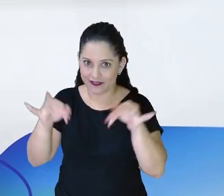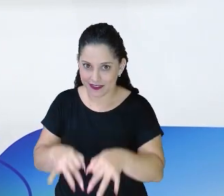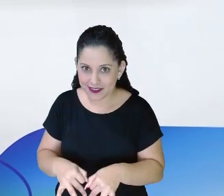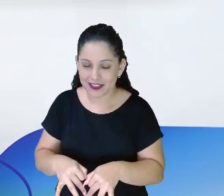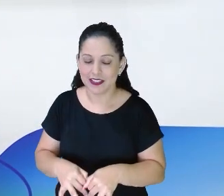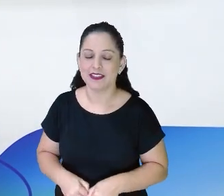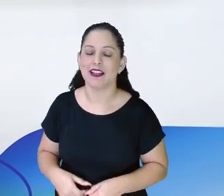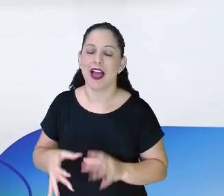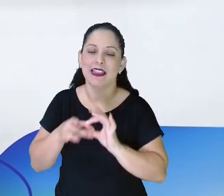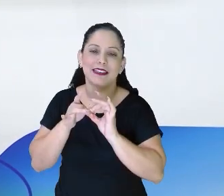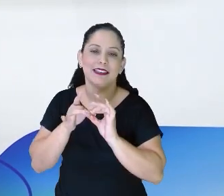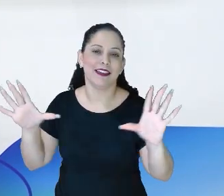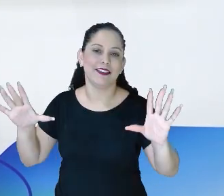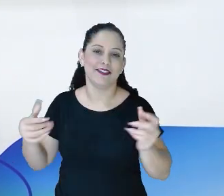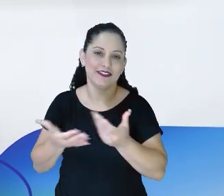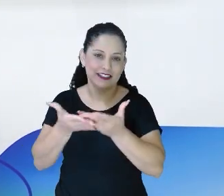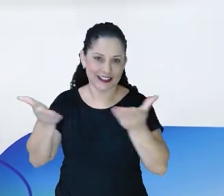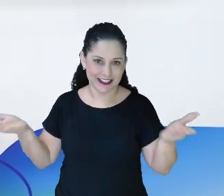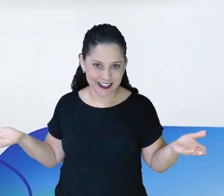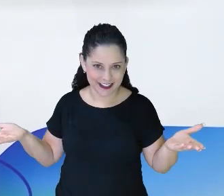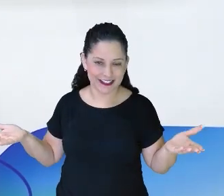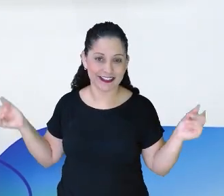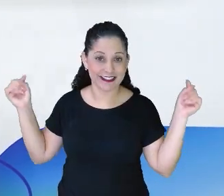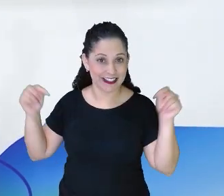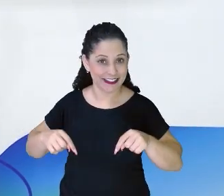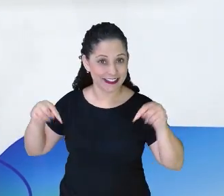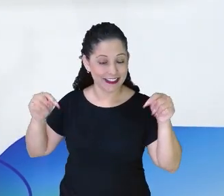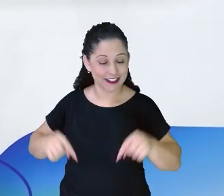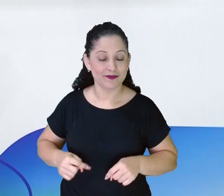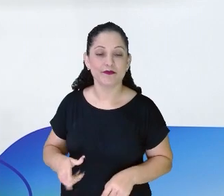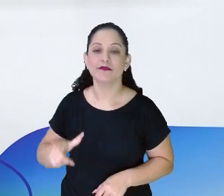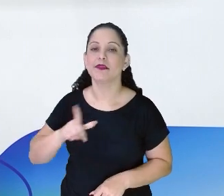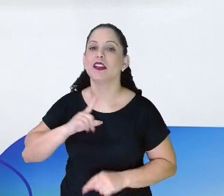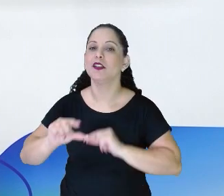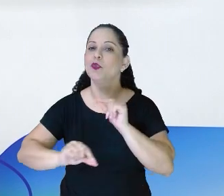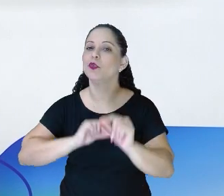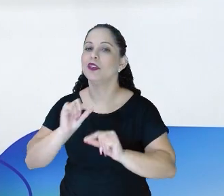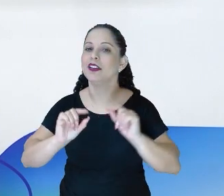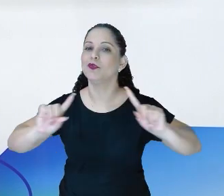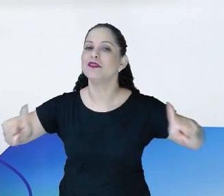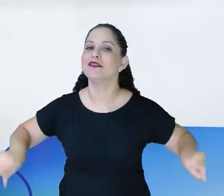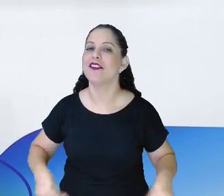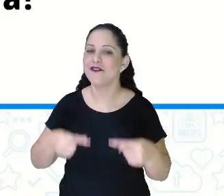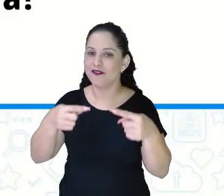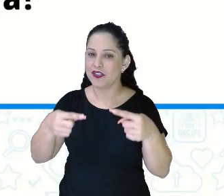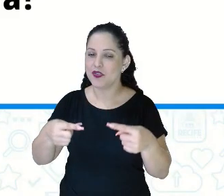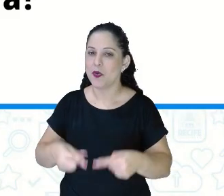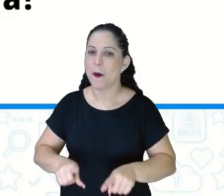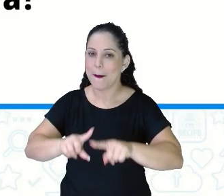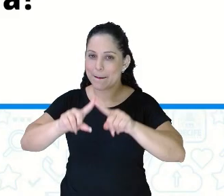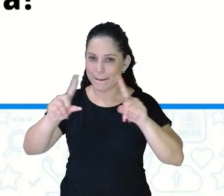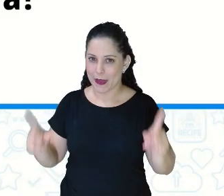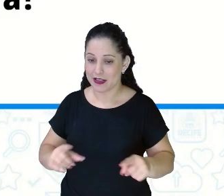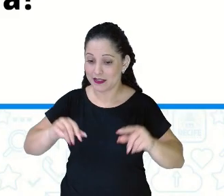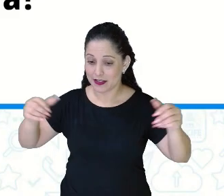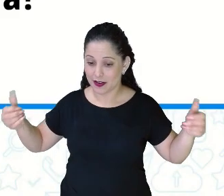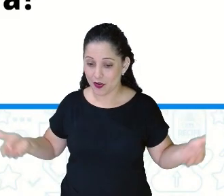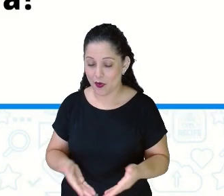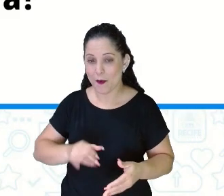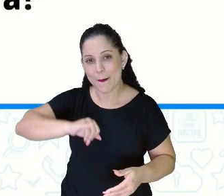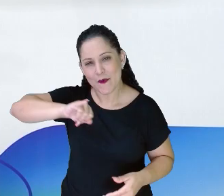eu liberar vocês finalmente, eu tenho o meu desafio. Mas eu já aproveito